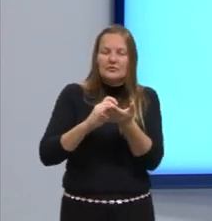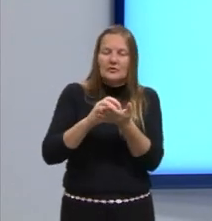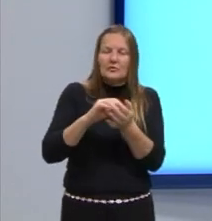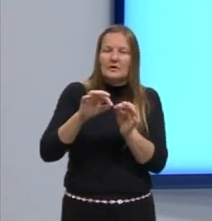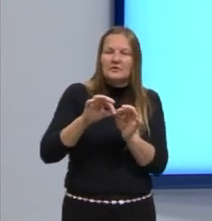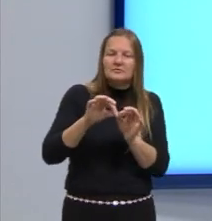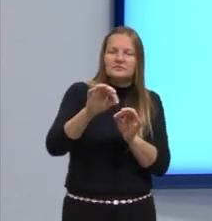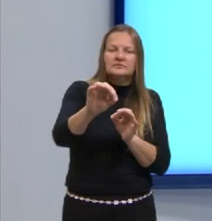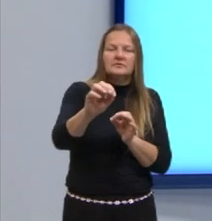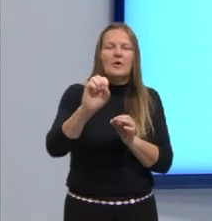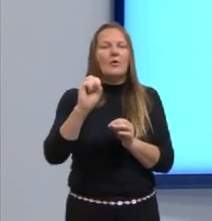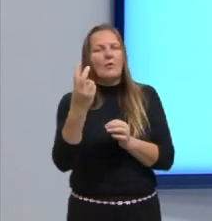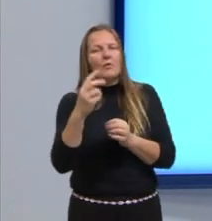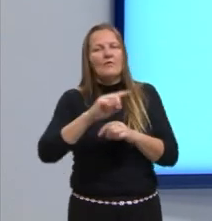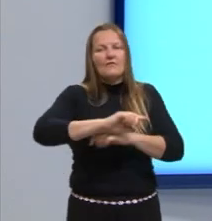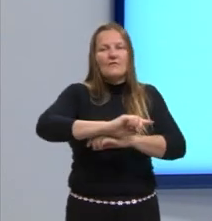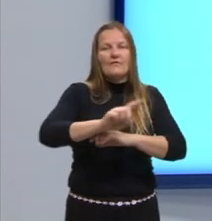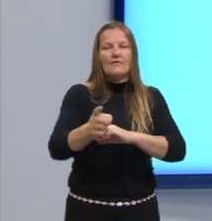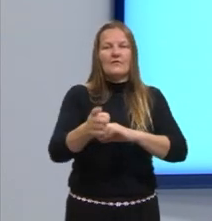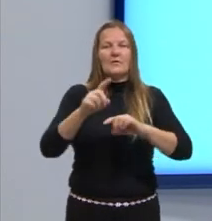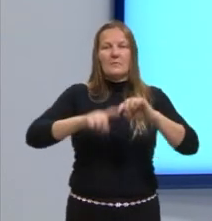de Algum objeto